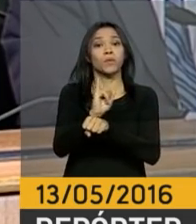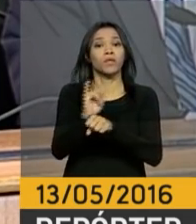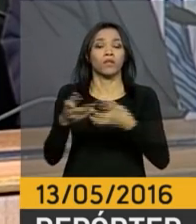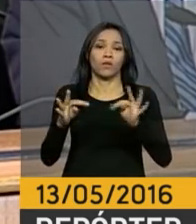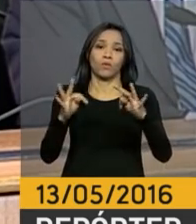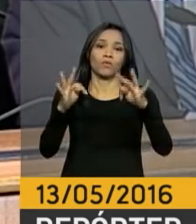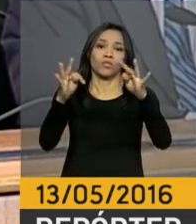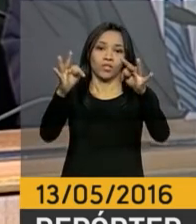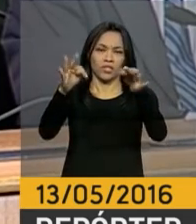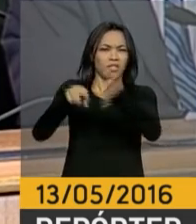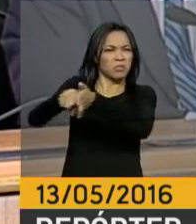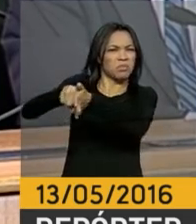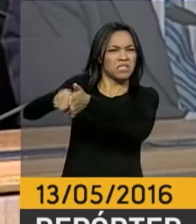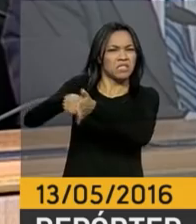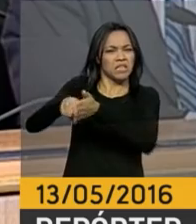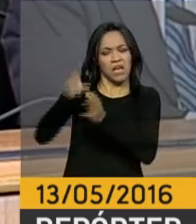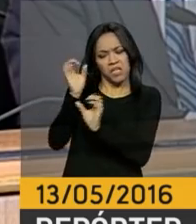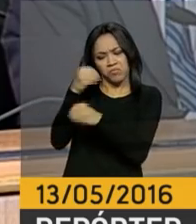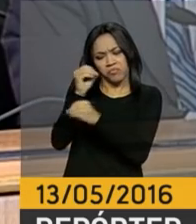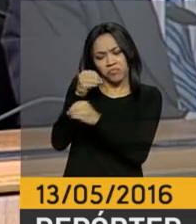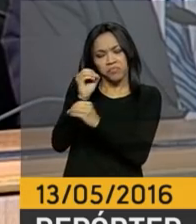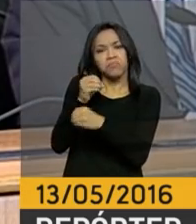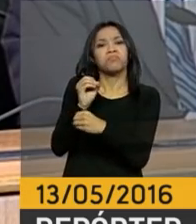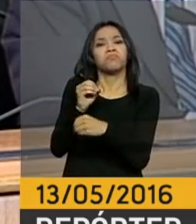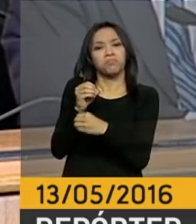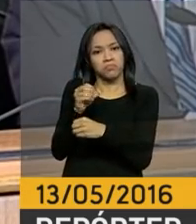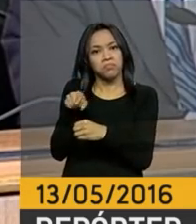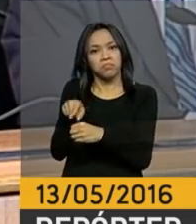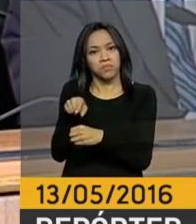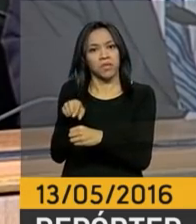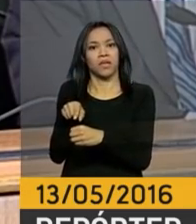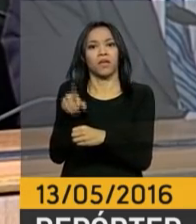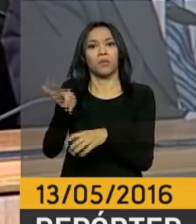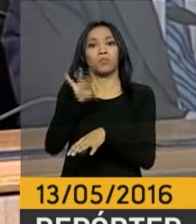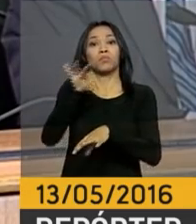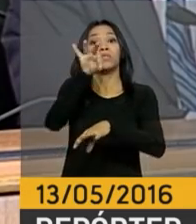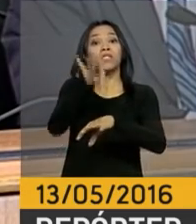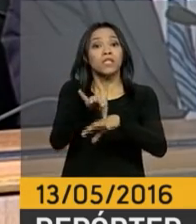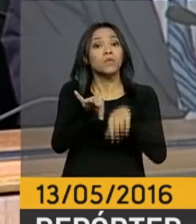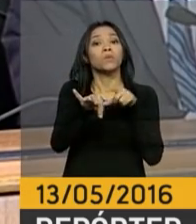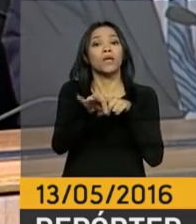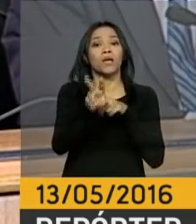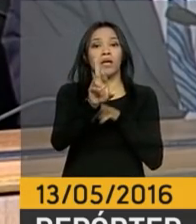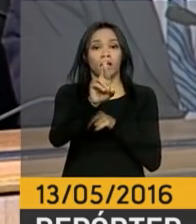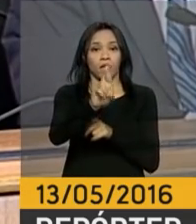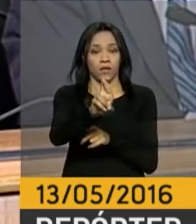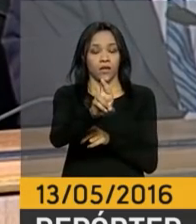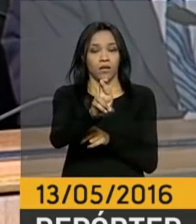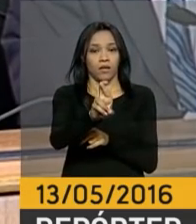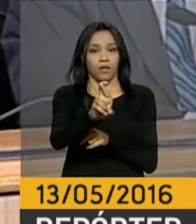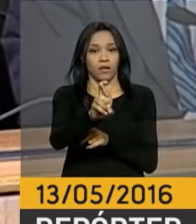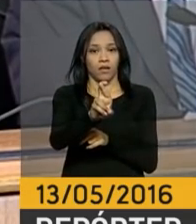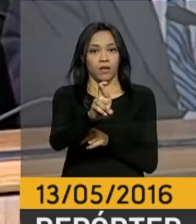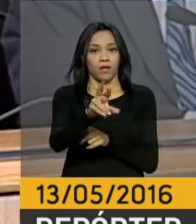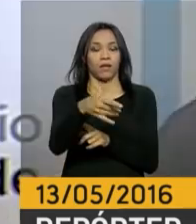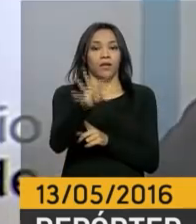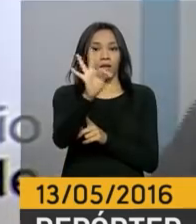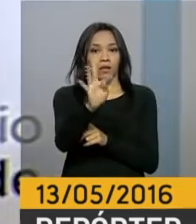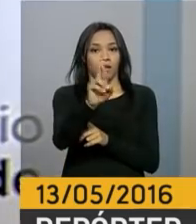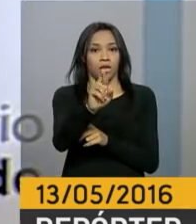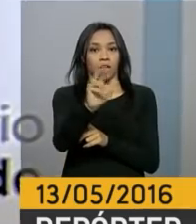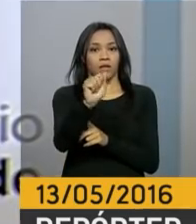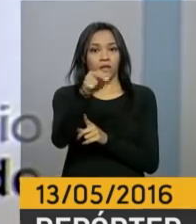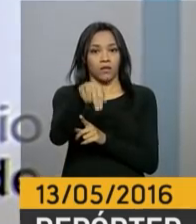né mosquitos transgênicos né como chama aquele valbia valbia e outras que